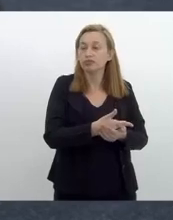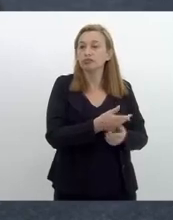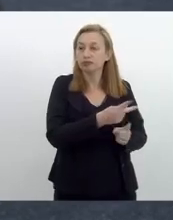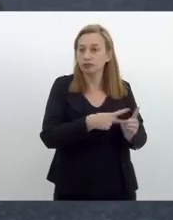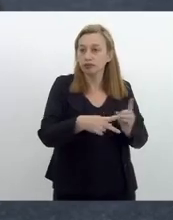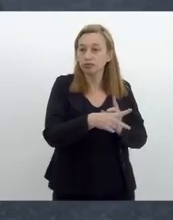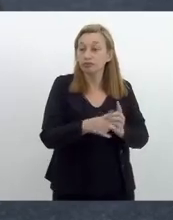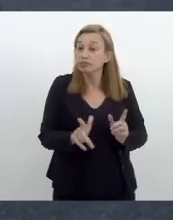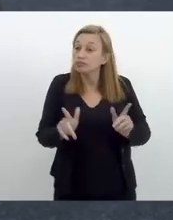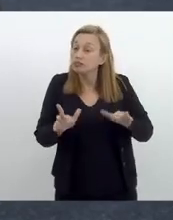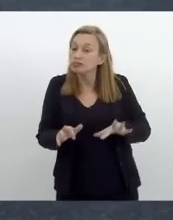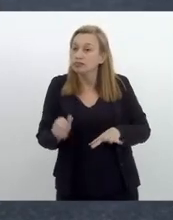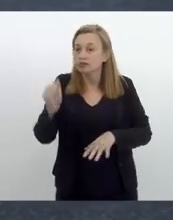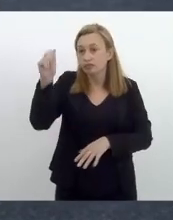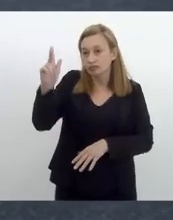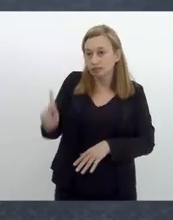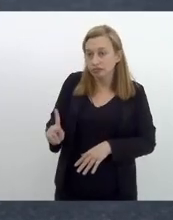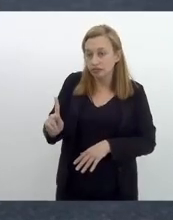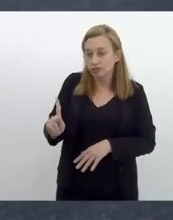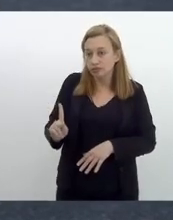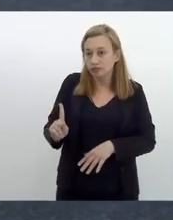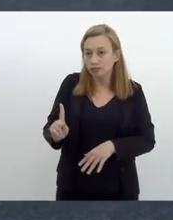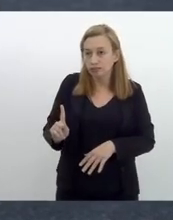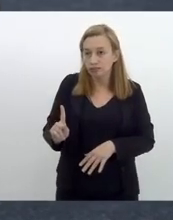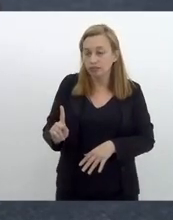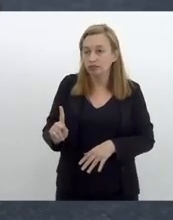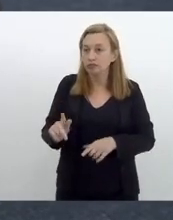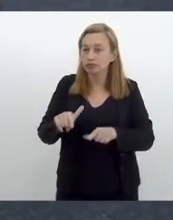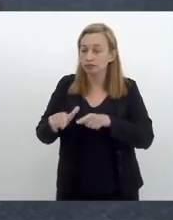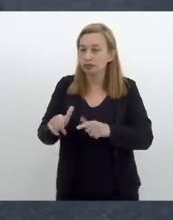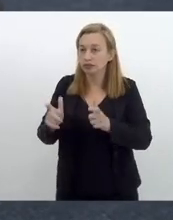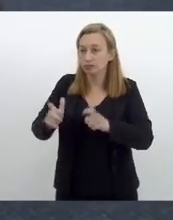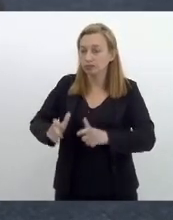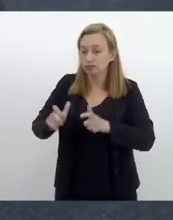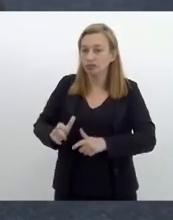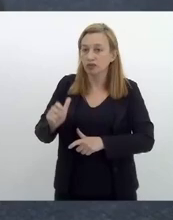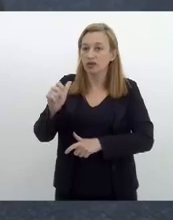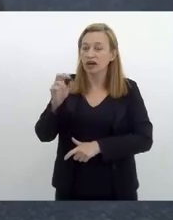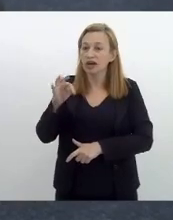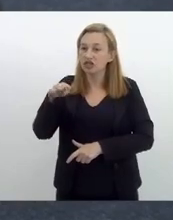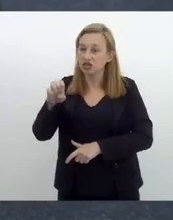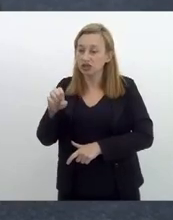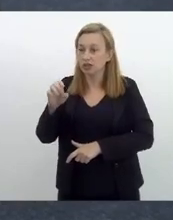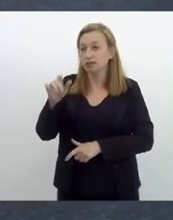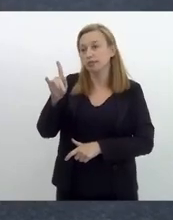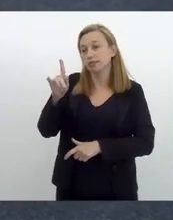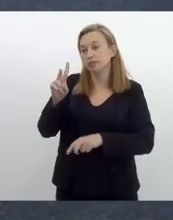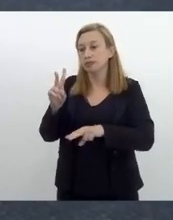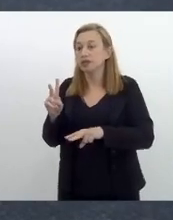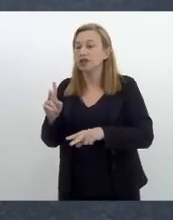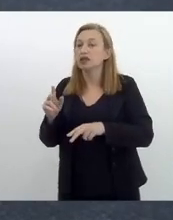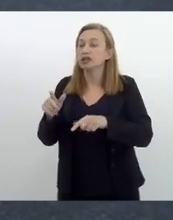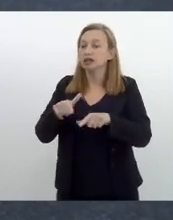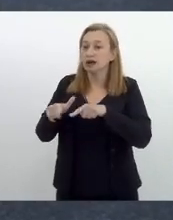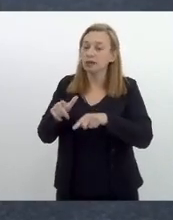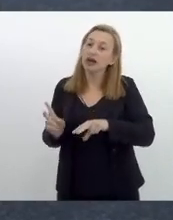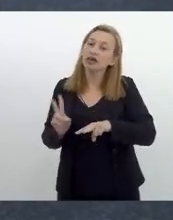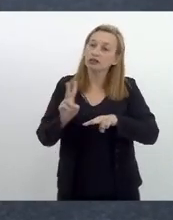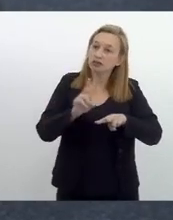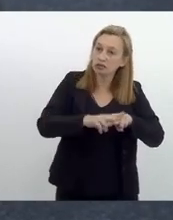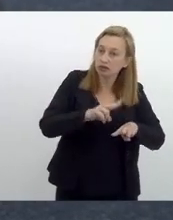para aposentadoria de ocupantes do cargo de agente penitenciário, de agente sócio